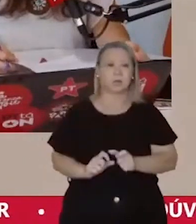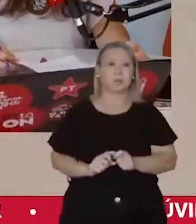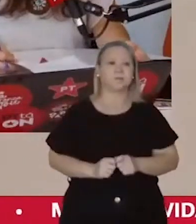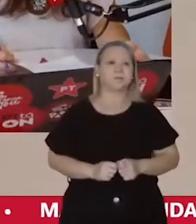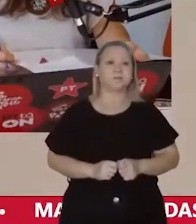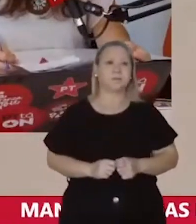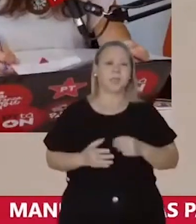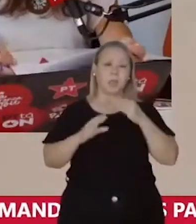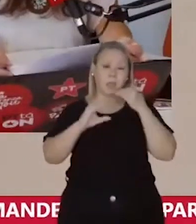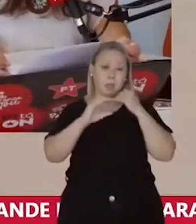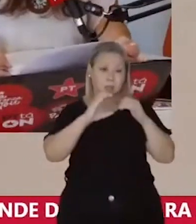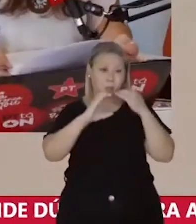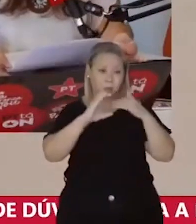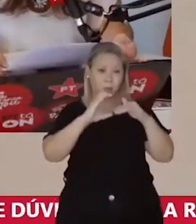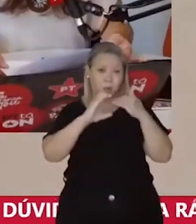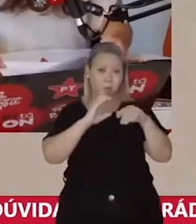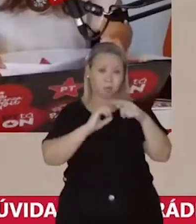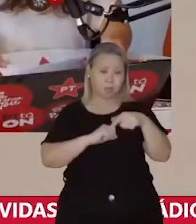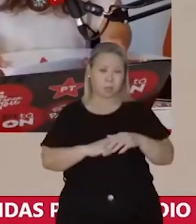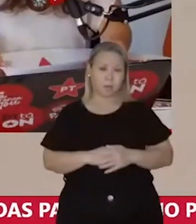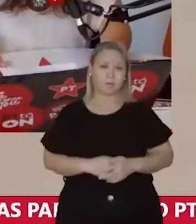e-mail,